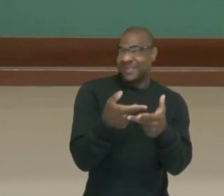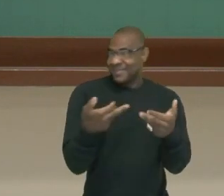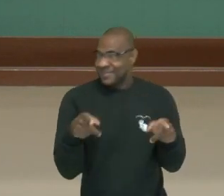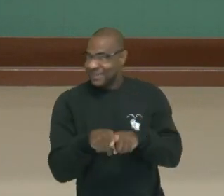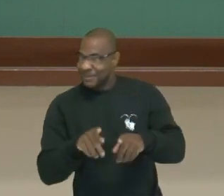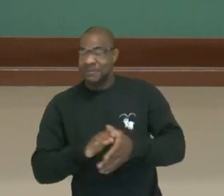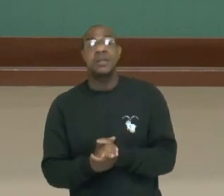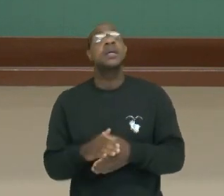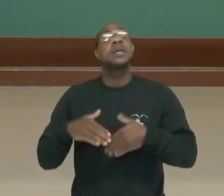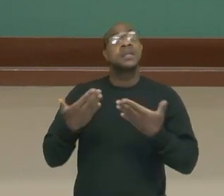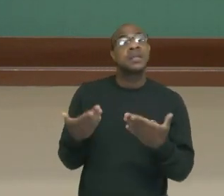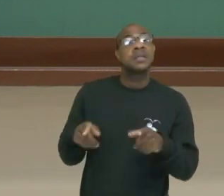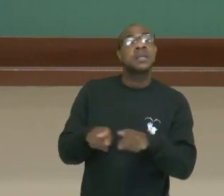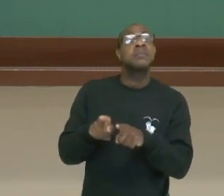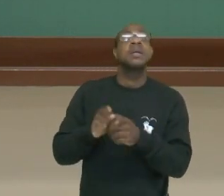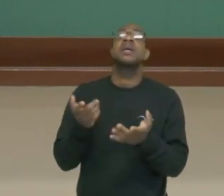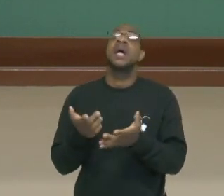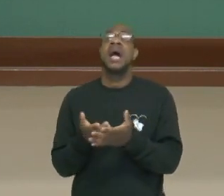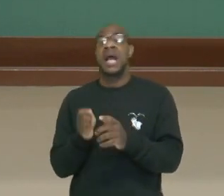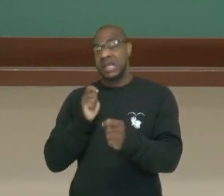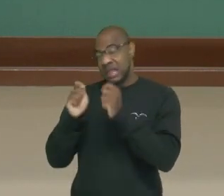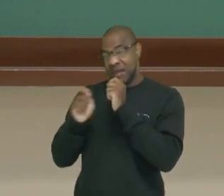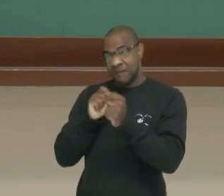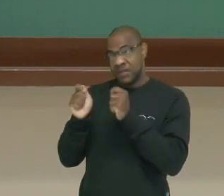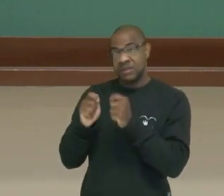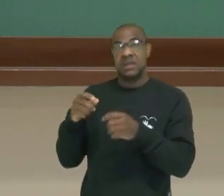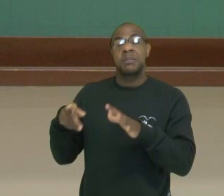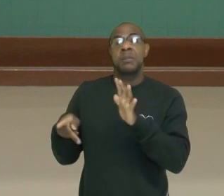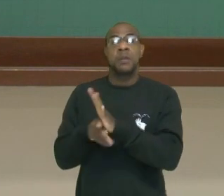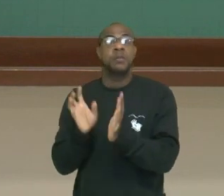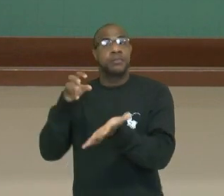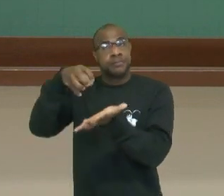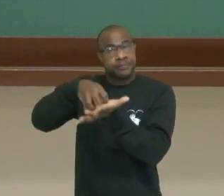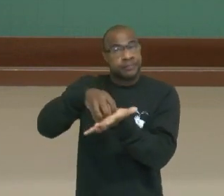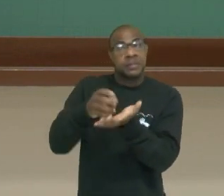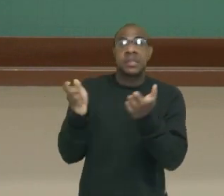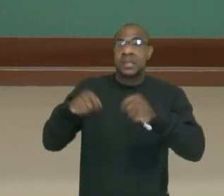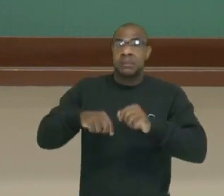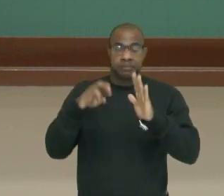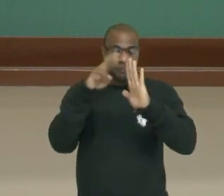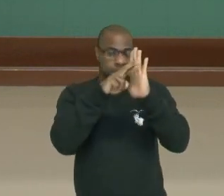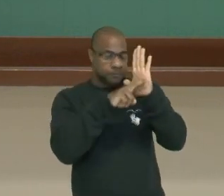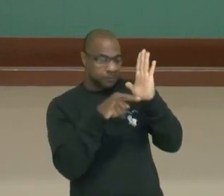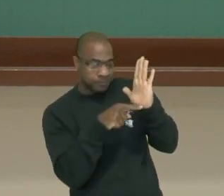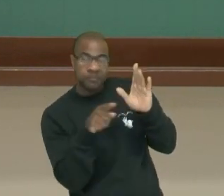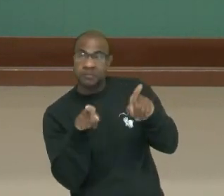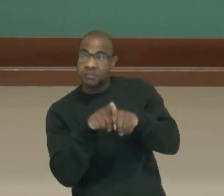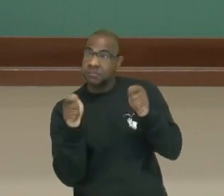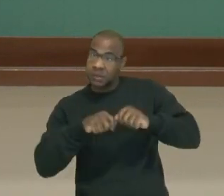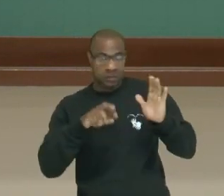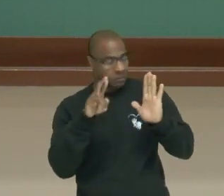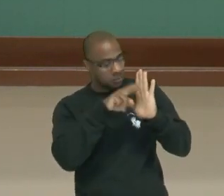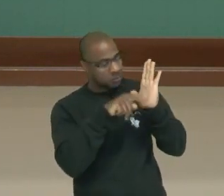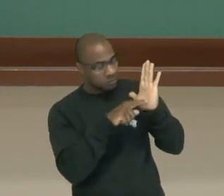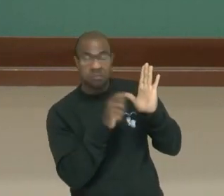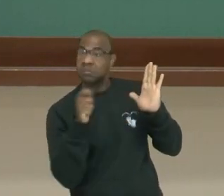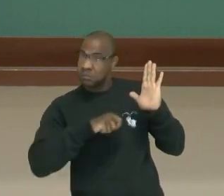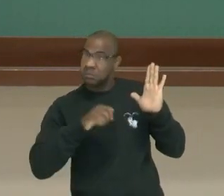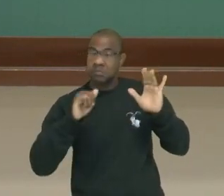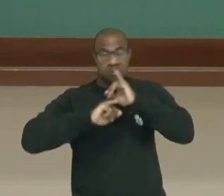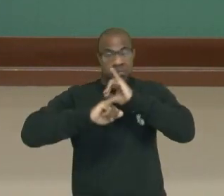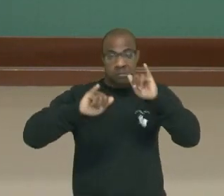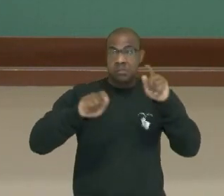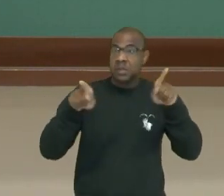entrevista instrucional, ela serve para ver o grau de instrução que uma pessoa tem de determinado